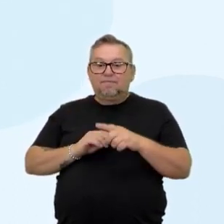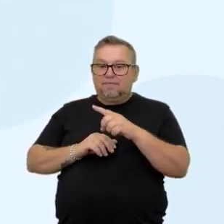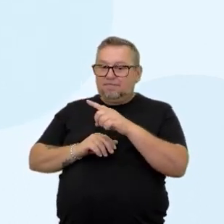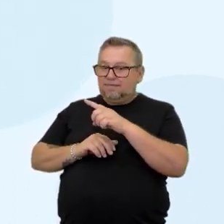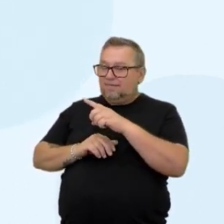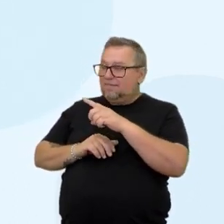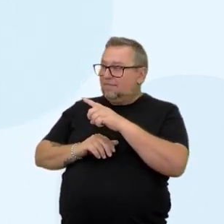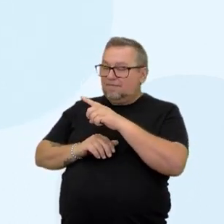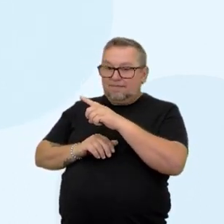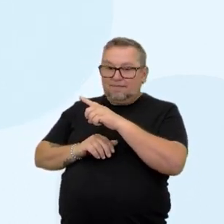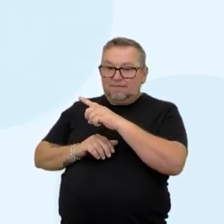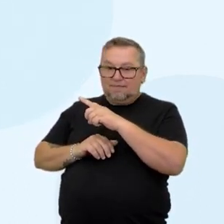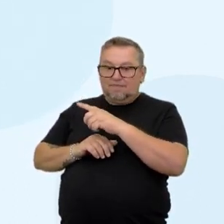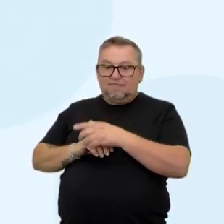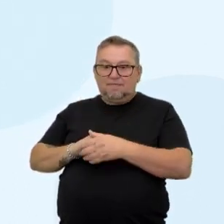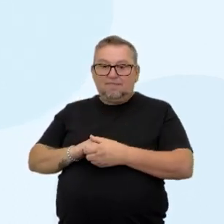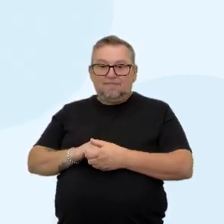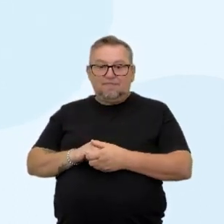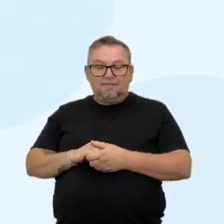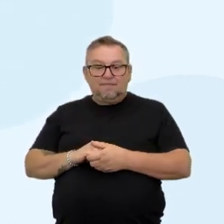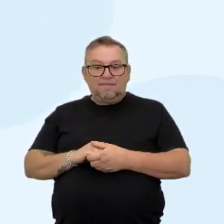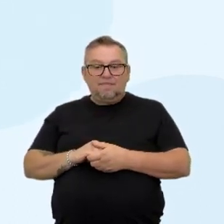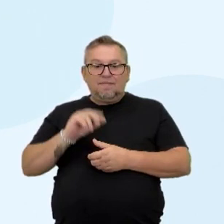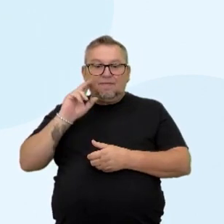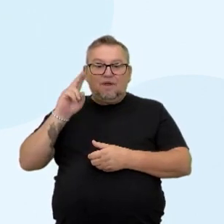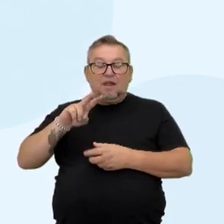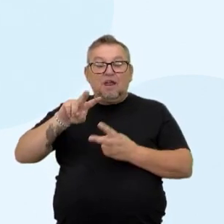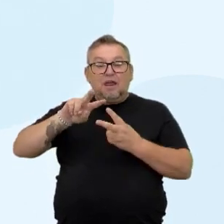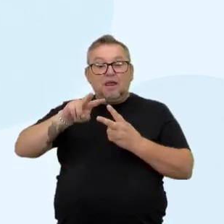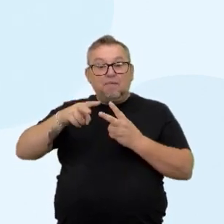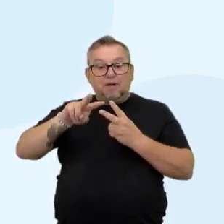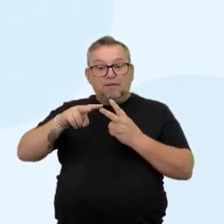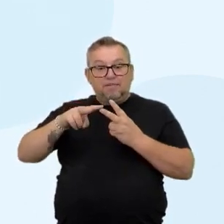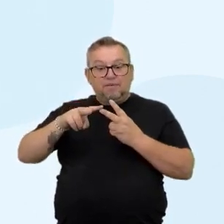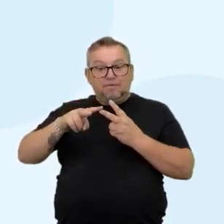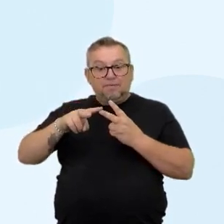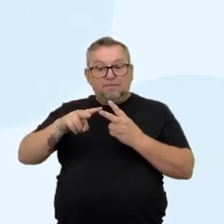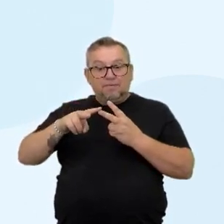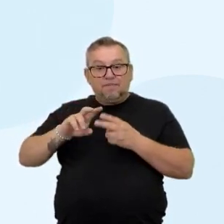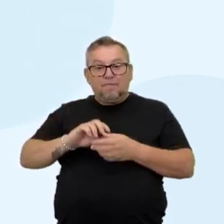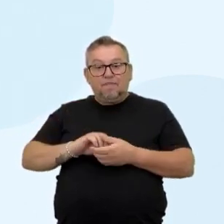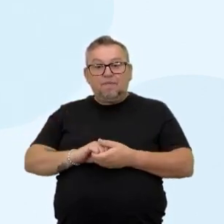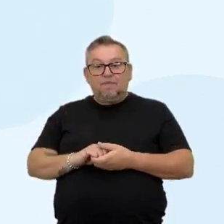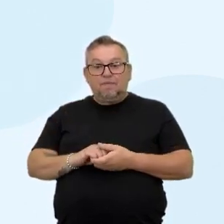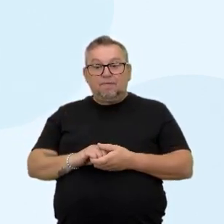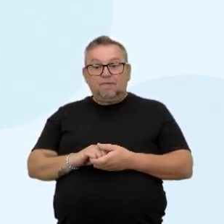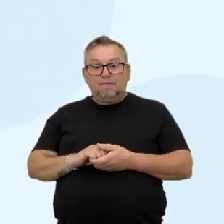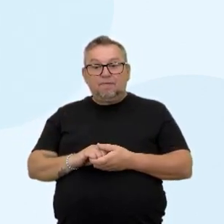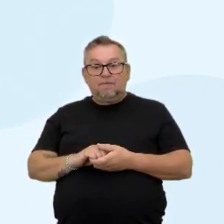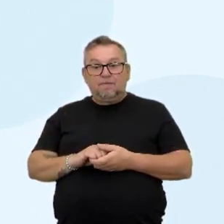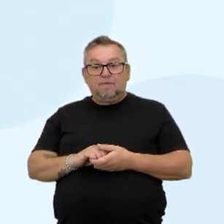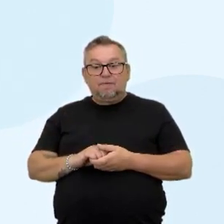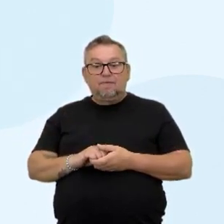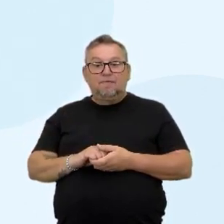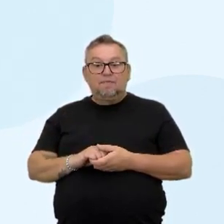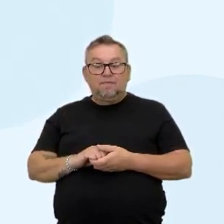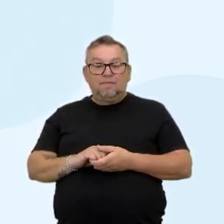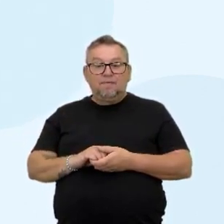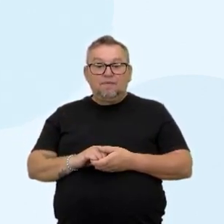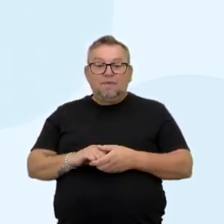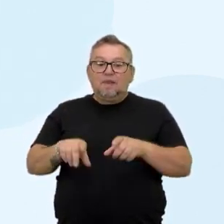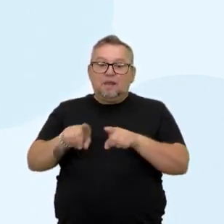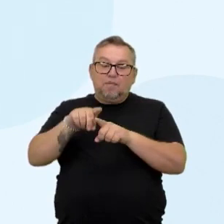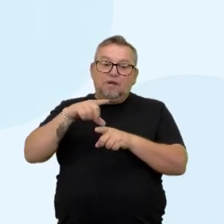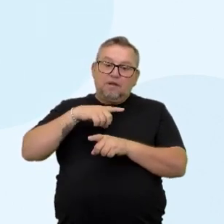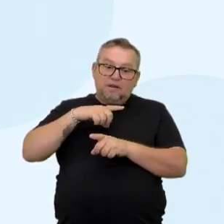3, 4, 5, 6. Enquanto que os ímpares, ó. 1, 2, 3, 4, 5. Né?